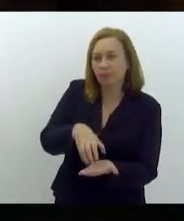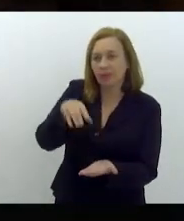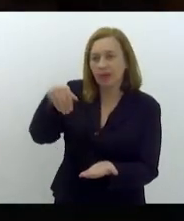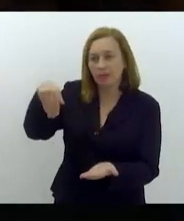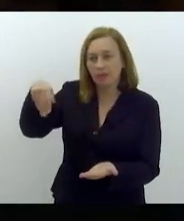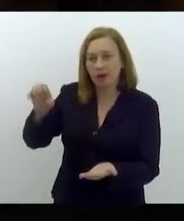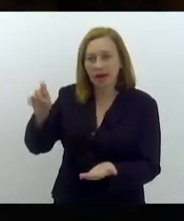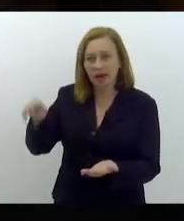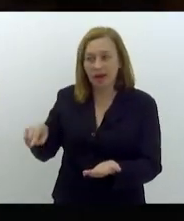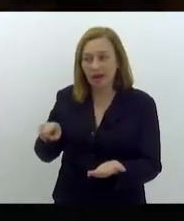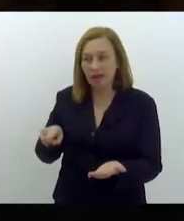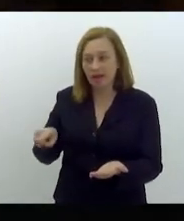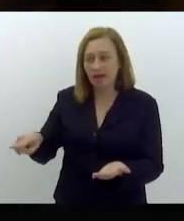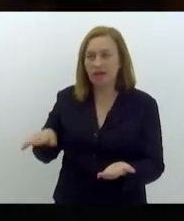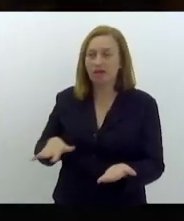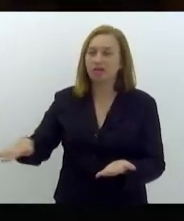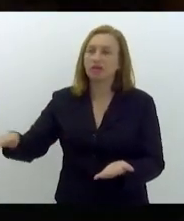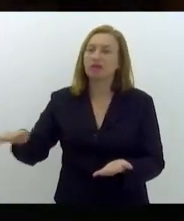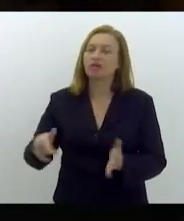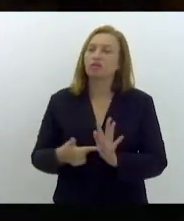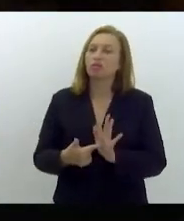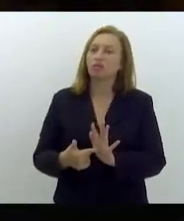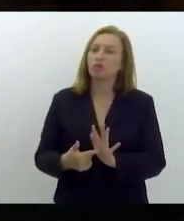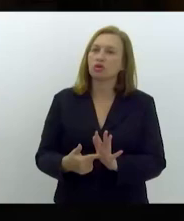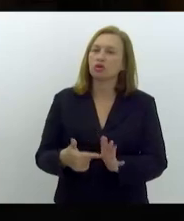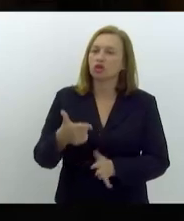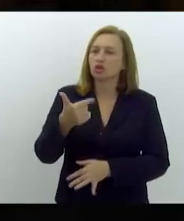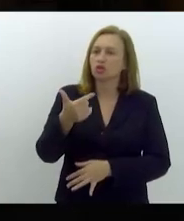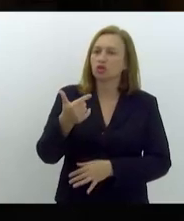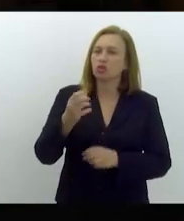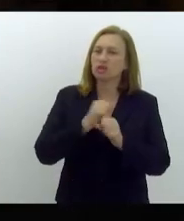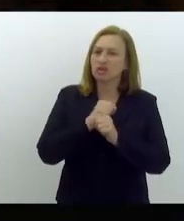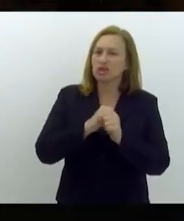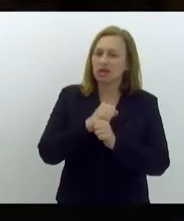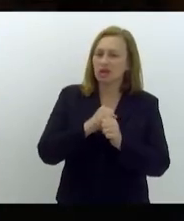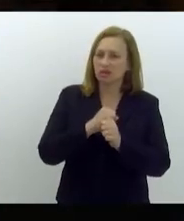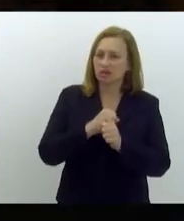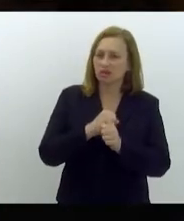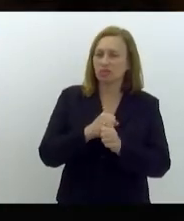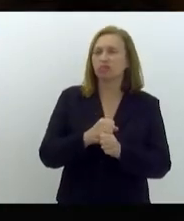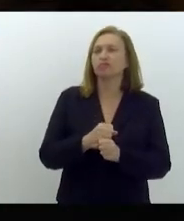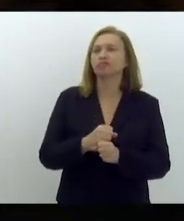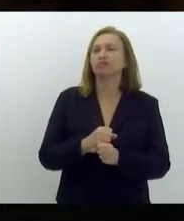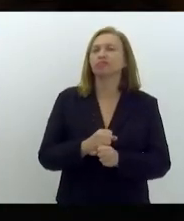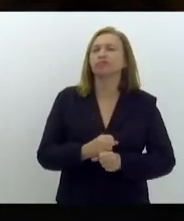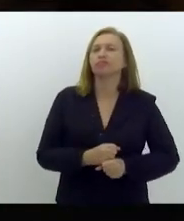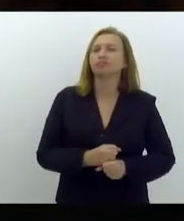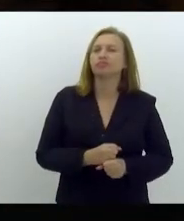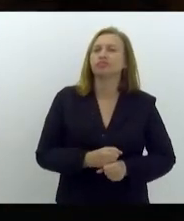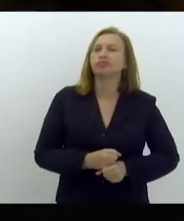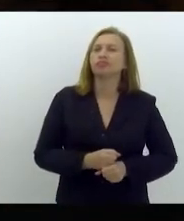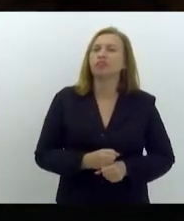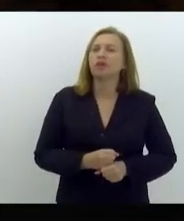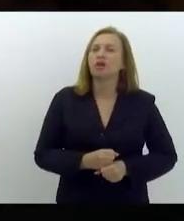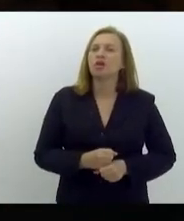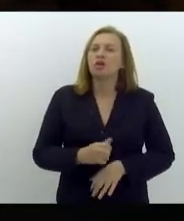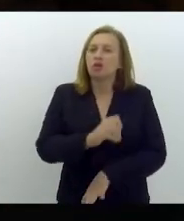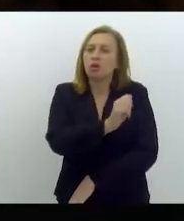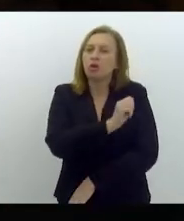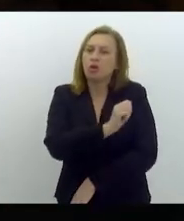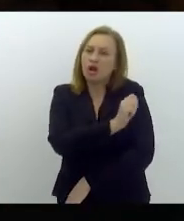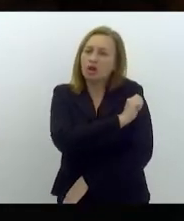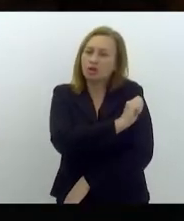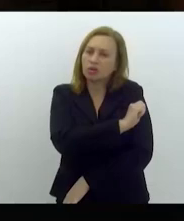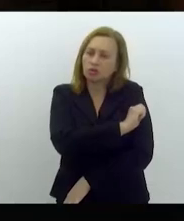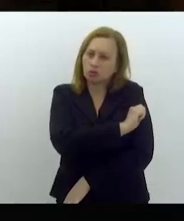que demonstram que no universo de 12 anos letivos que é quando esse aluno está apto a sair